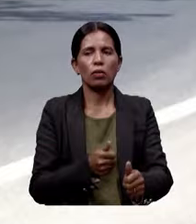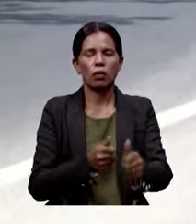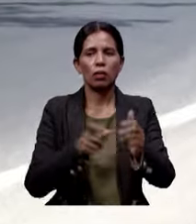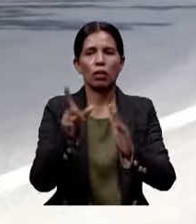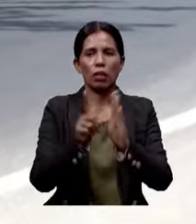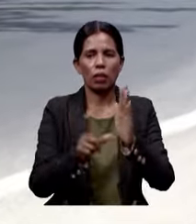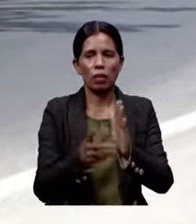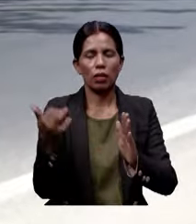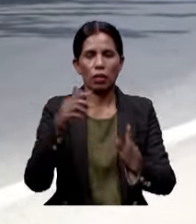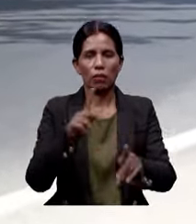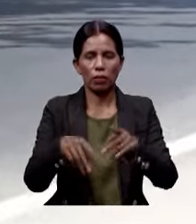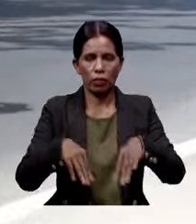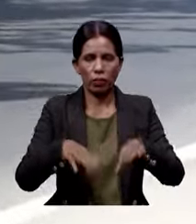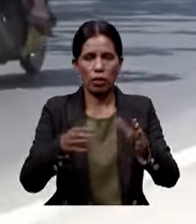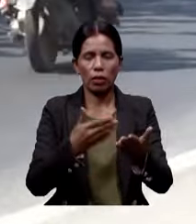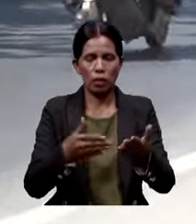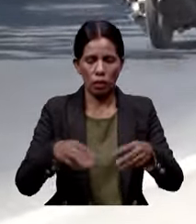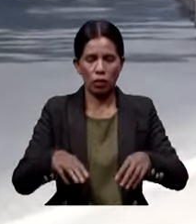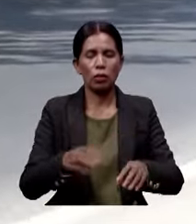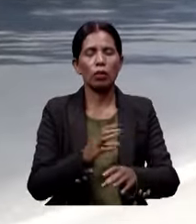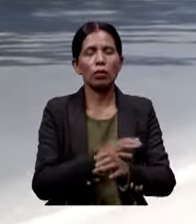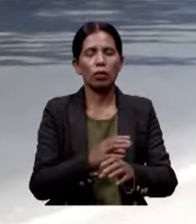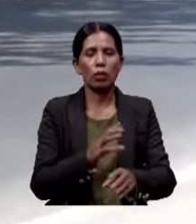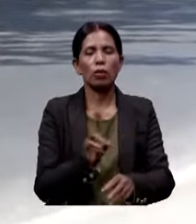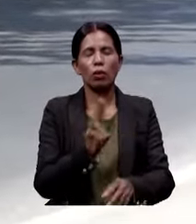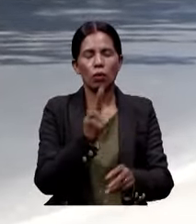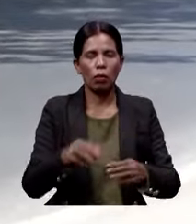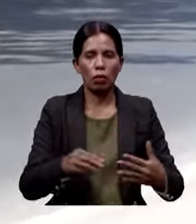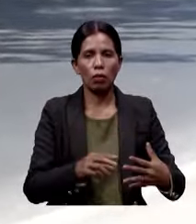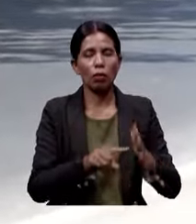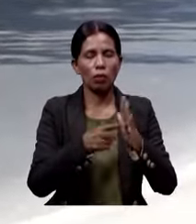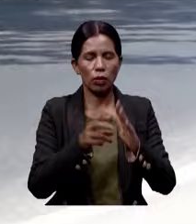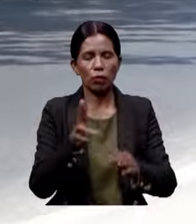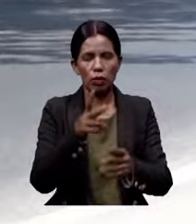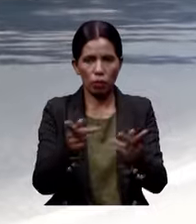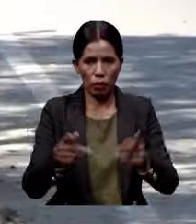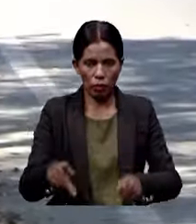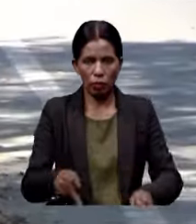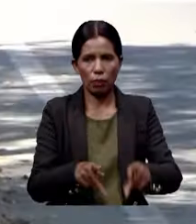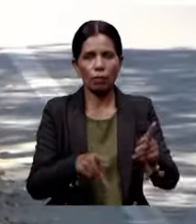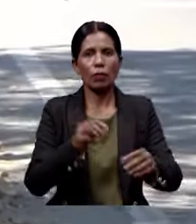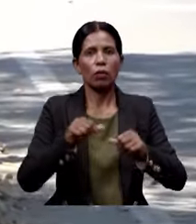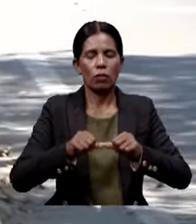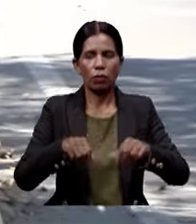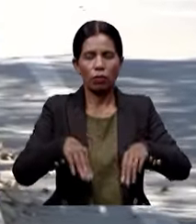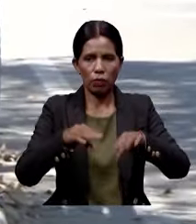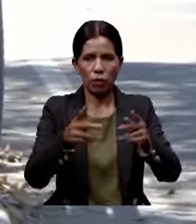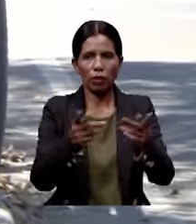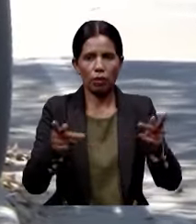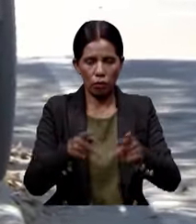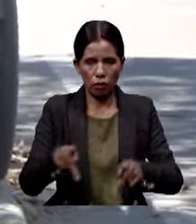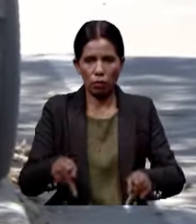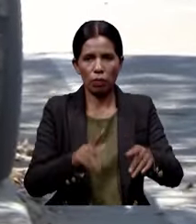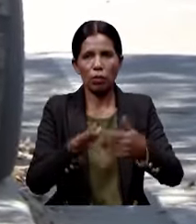lio negociante Sira ne befan nu de daune começa a ocupar um espaço público. Ni afirma a banheira continua a fan espaço público